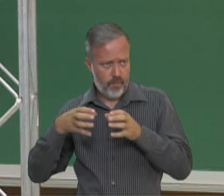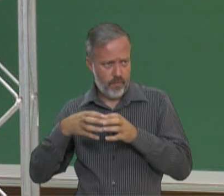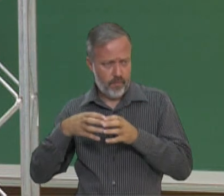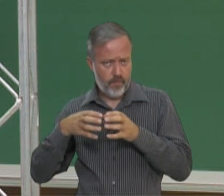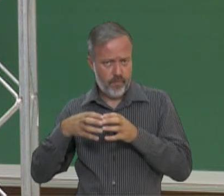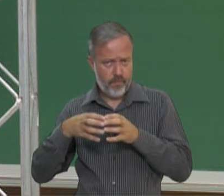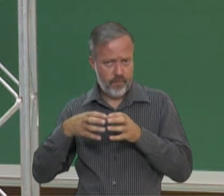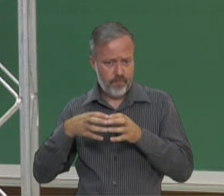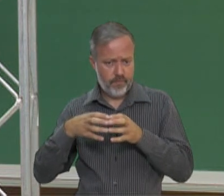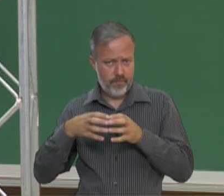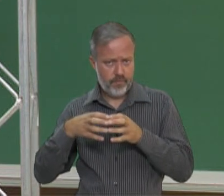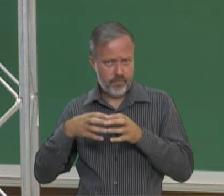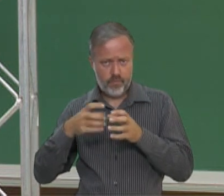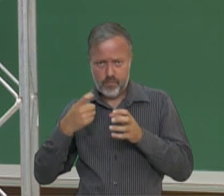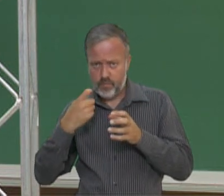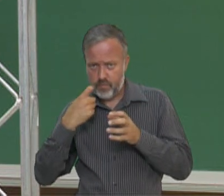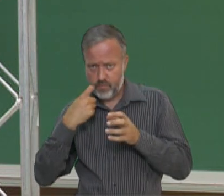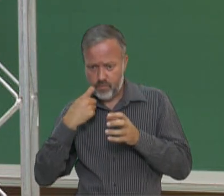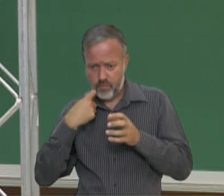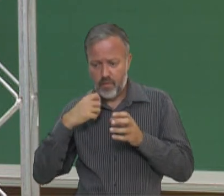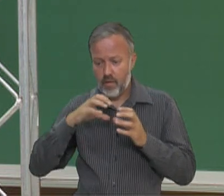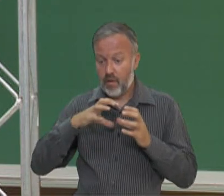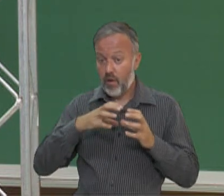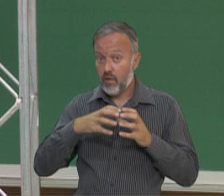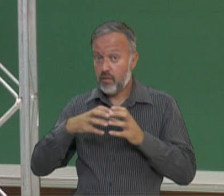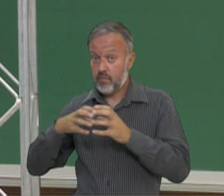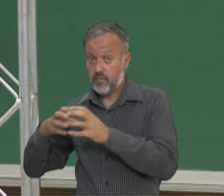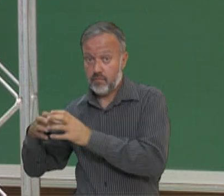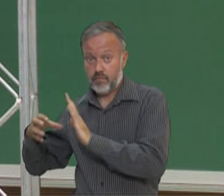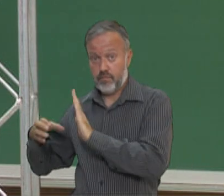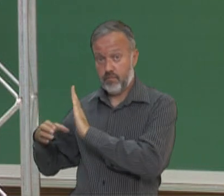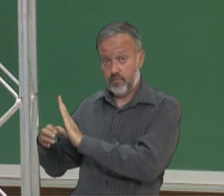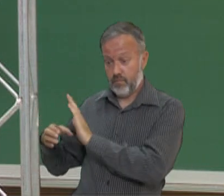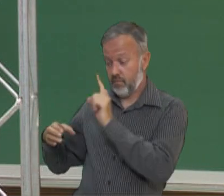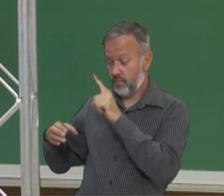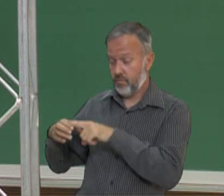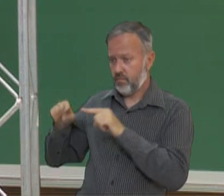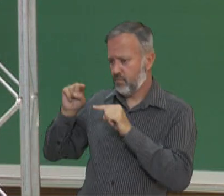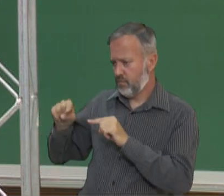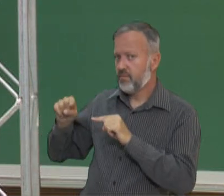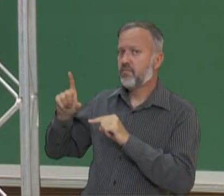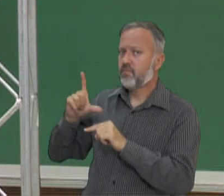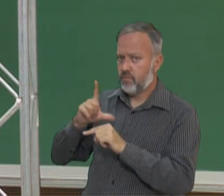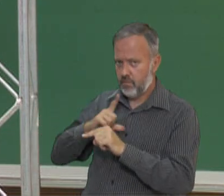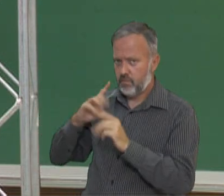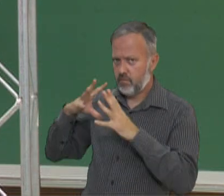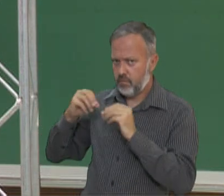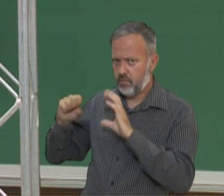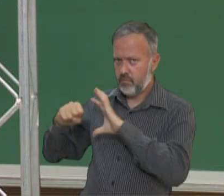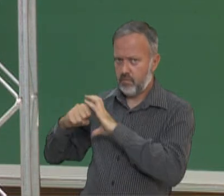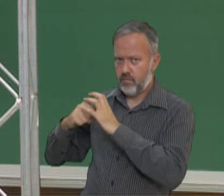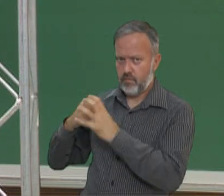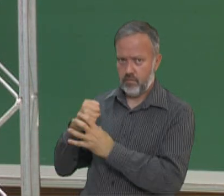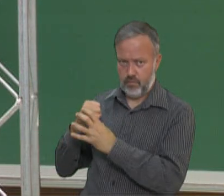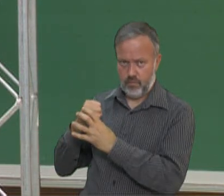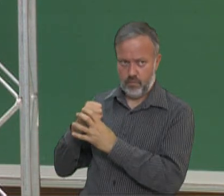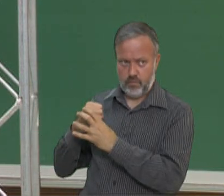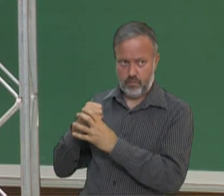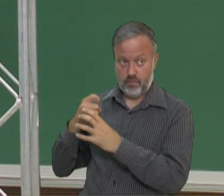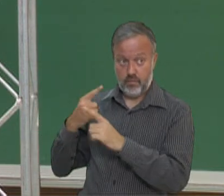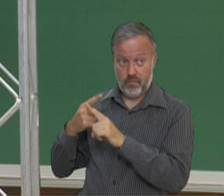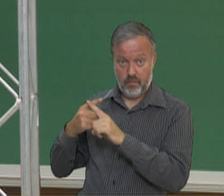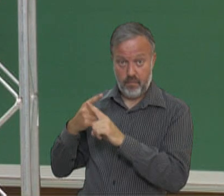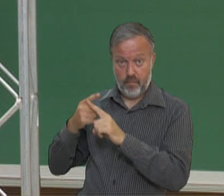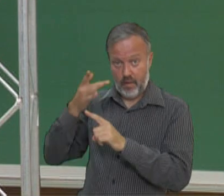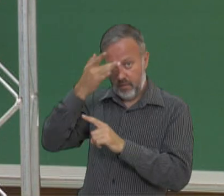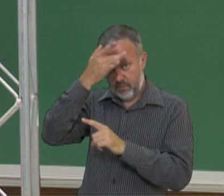última sexta-feira, de acordo com o tempo da notícia, de quando ela foi publicada. No hay una cifra de cuántas personas las usaron. Para